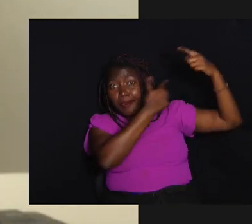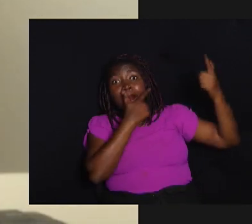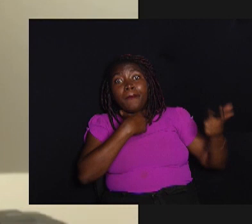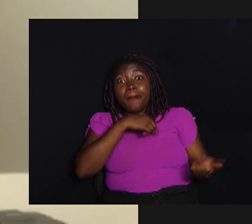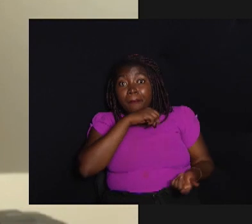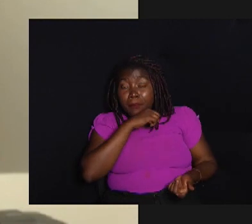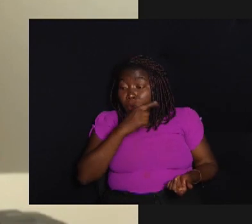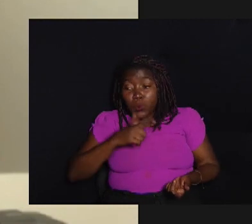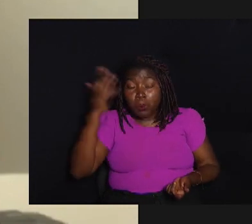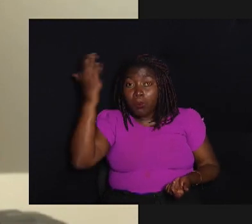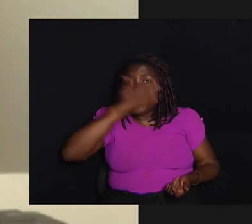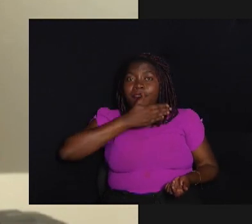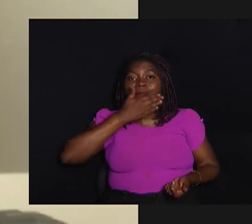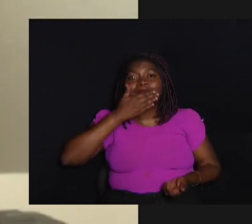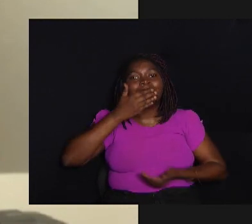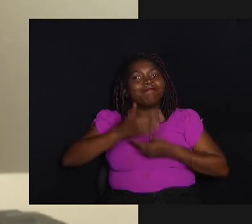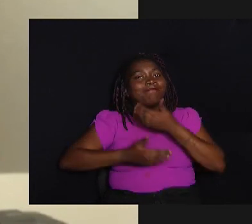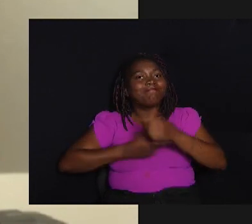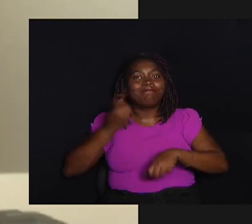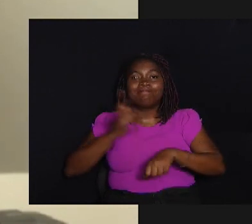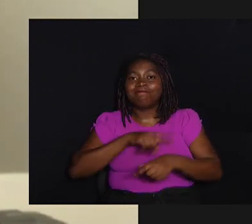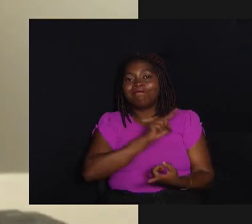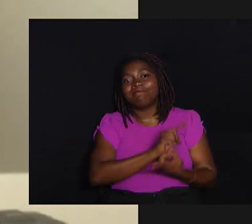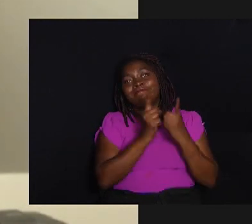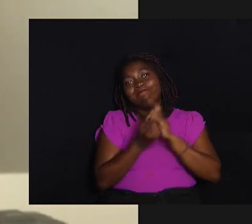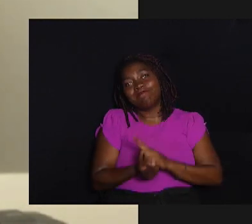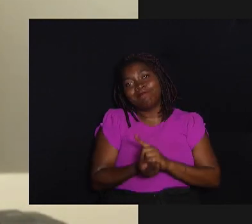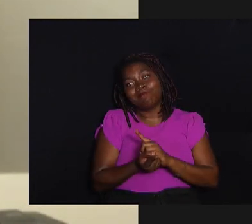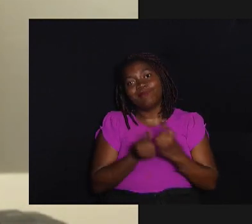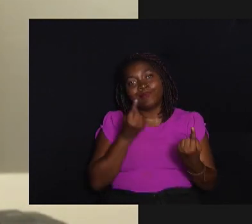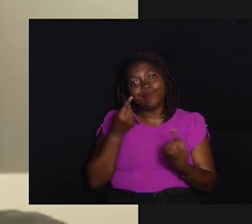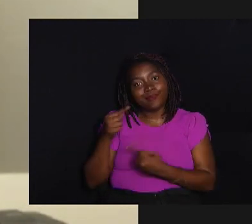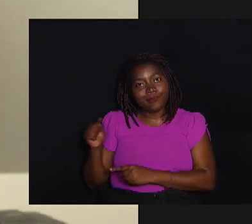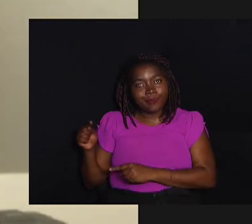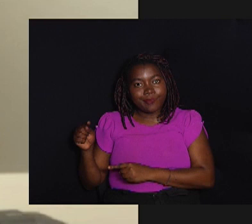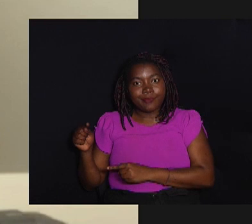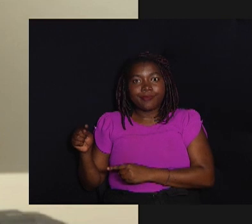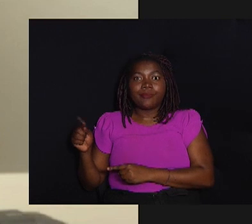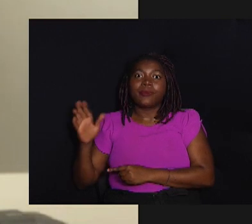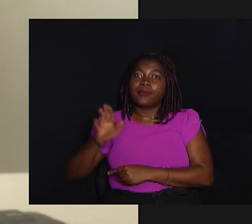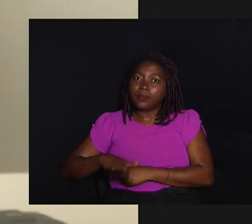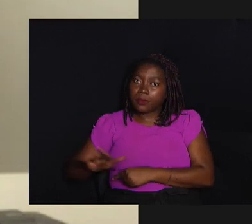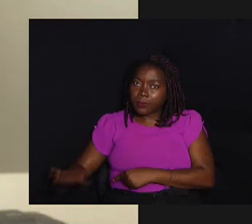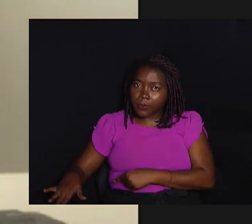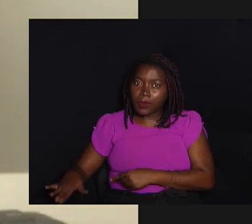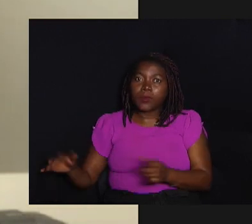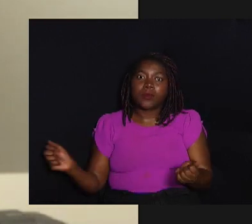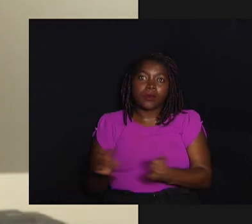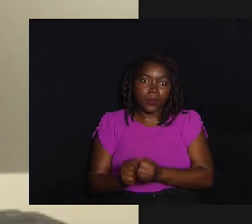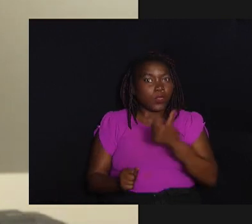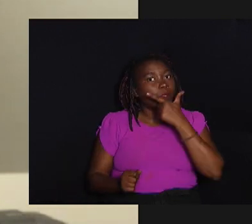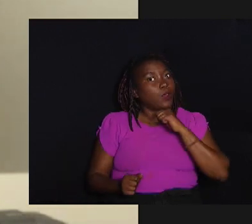provas, e isso imediatamente reverte contra a própria genitora, que essa criança acaba ficando sob o poder dessa pessoa, com base